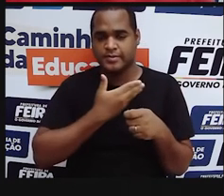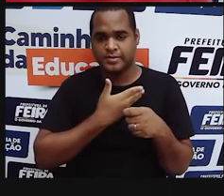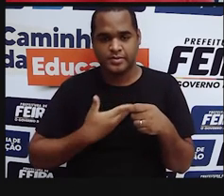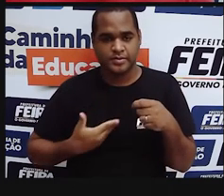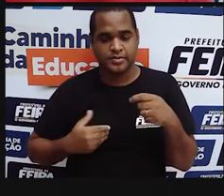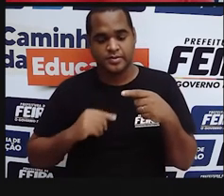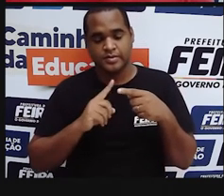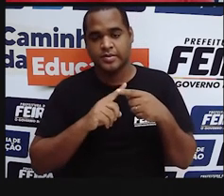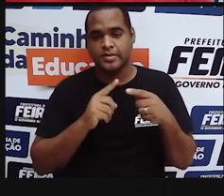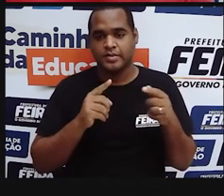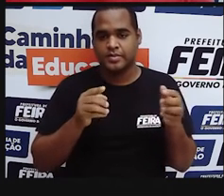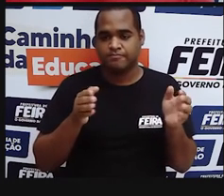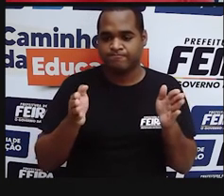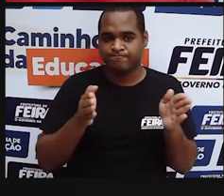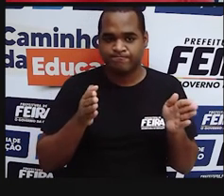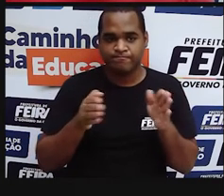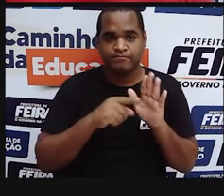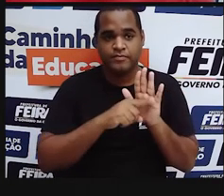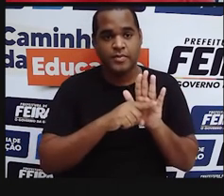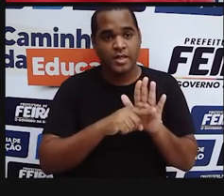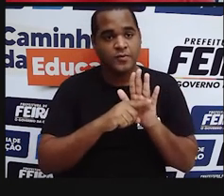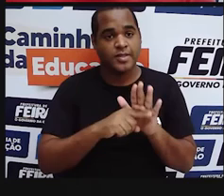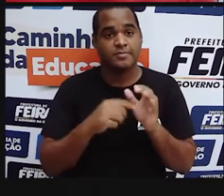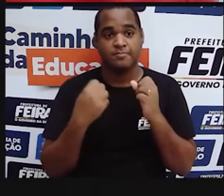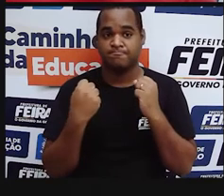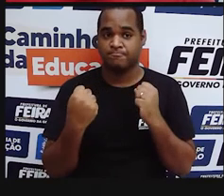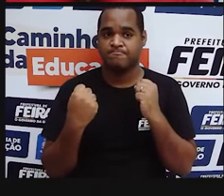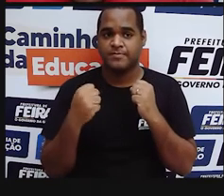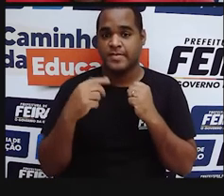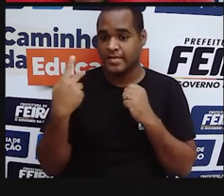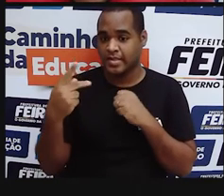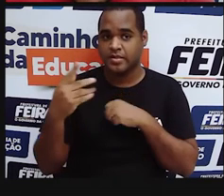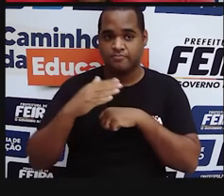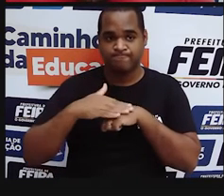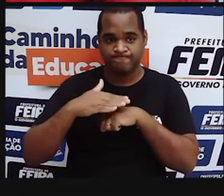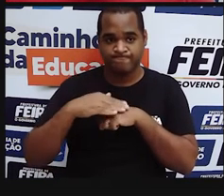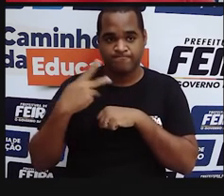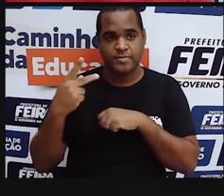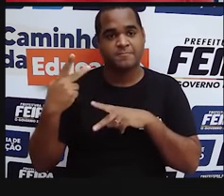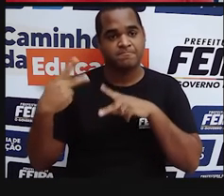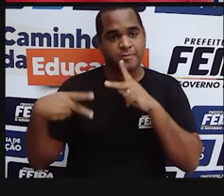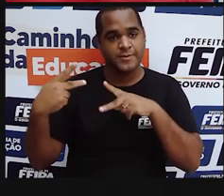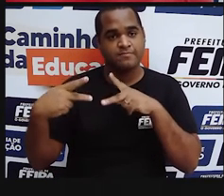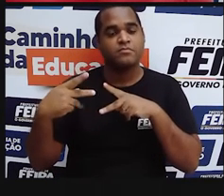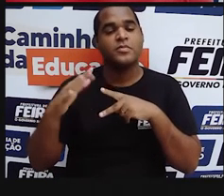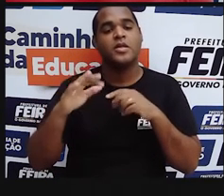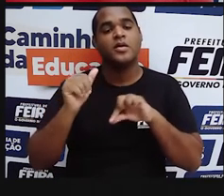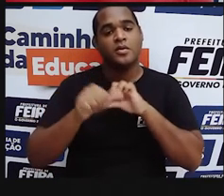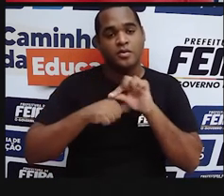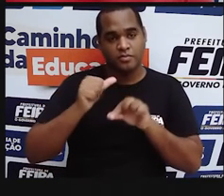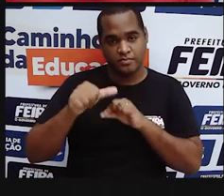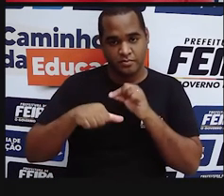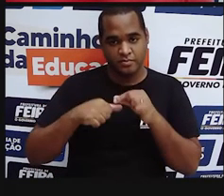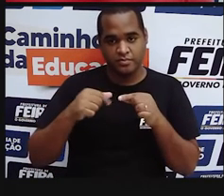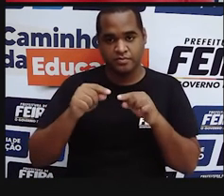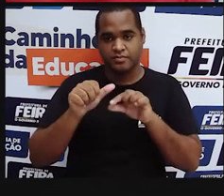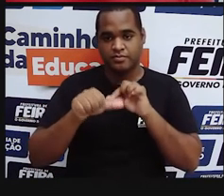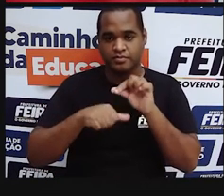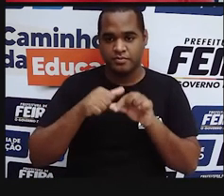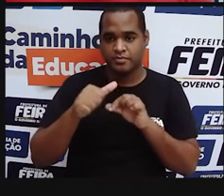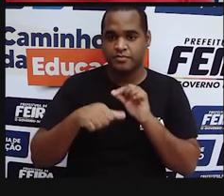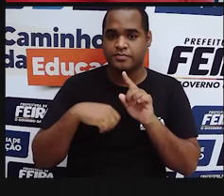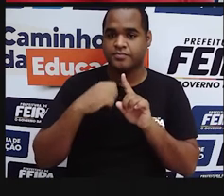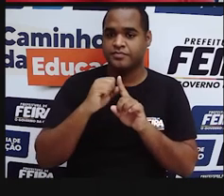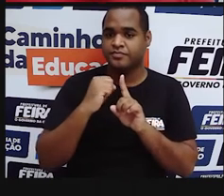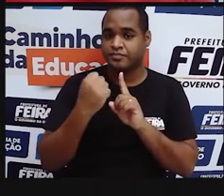poucos repartiam entre si as benesses e tinham o poder político, precisava ser reformada. E aí vem